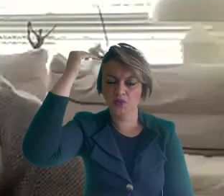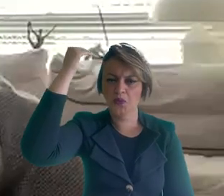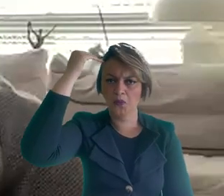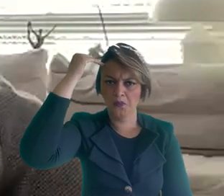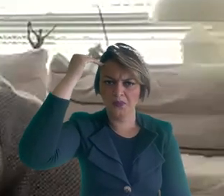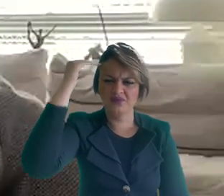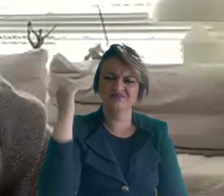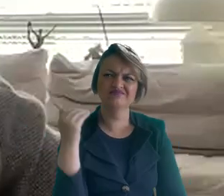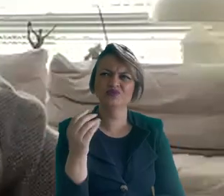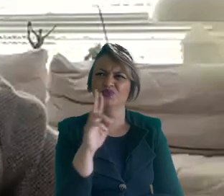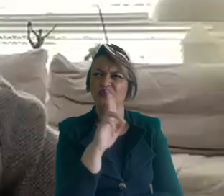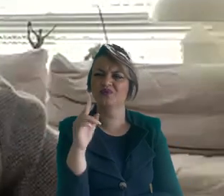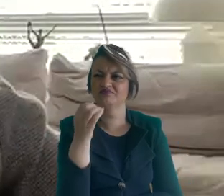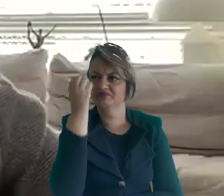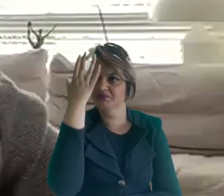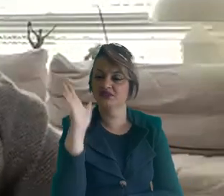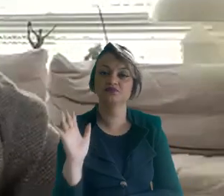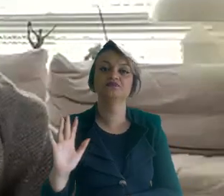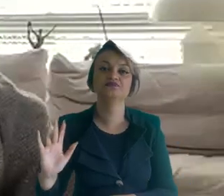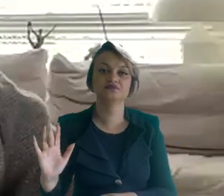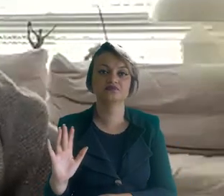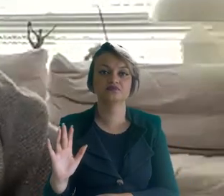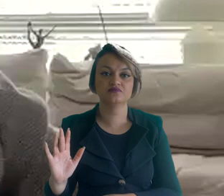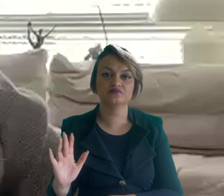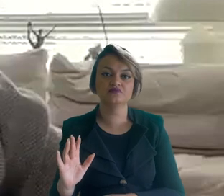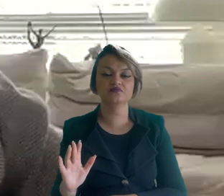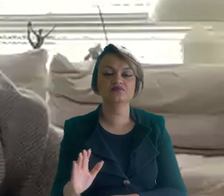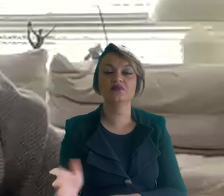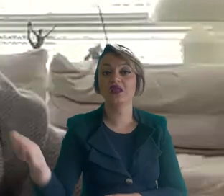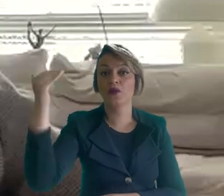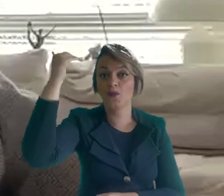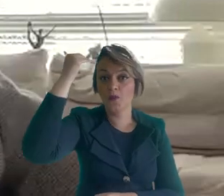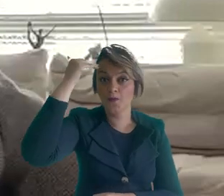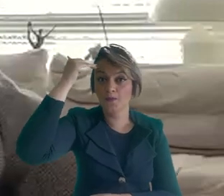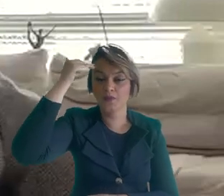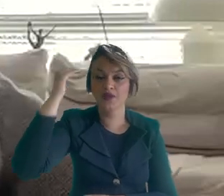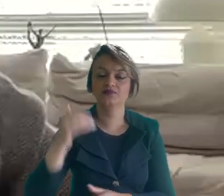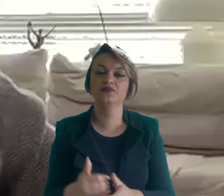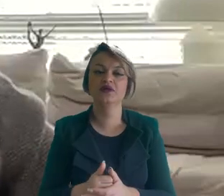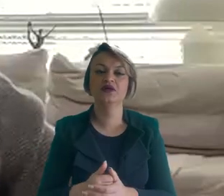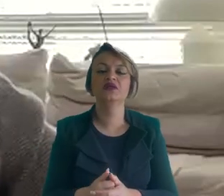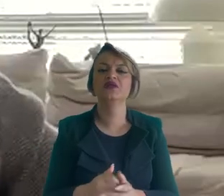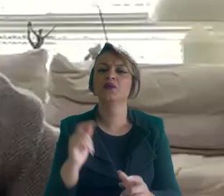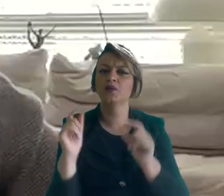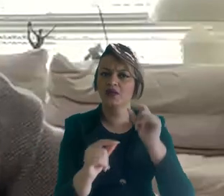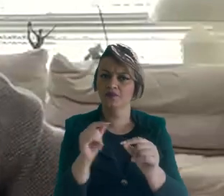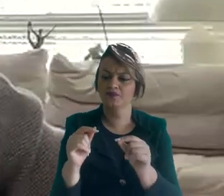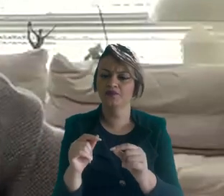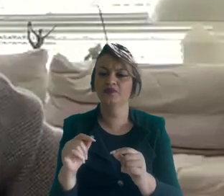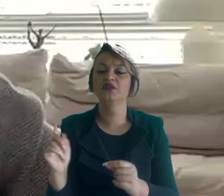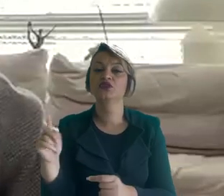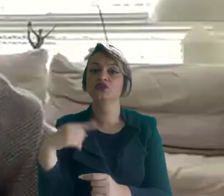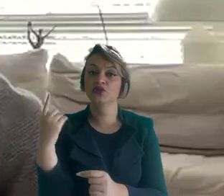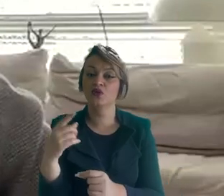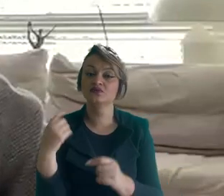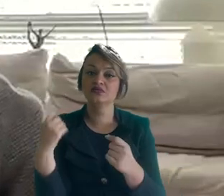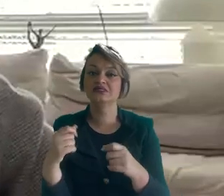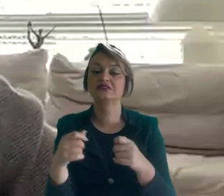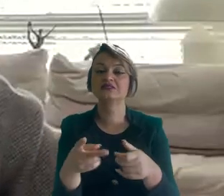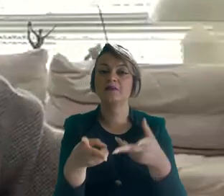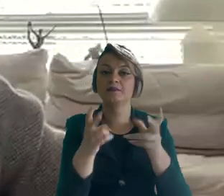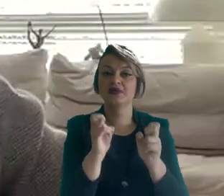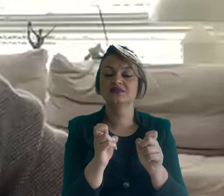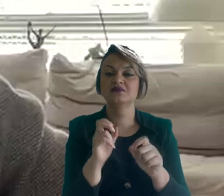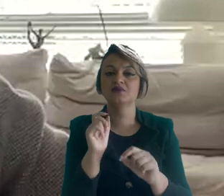agora me fugiu o nome dele mas eu vou lembrar o caso da culpa no sentido de que nós deveríamos perceber